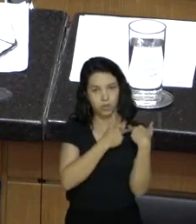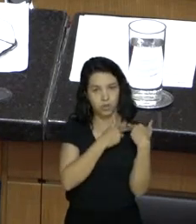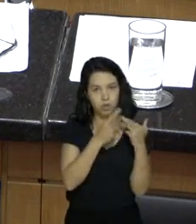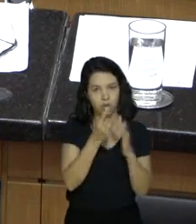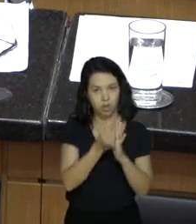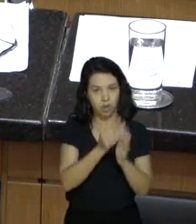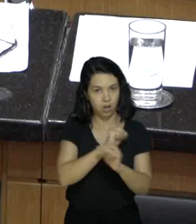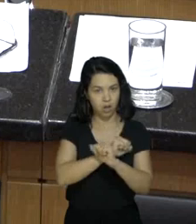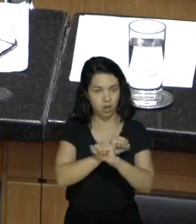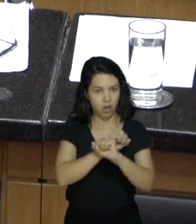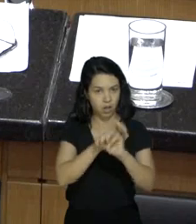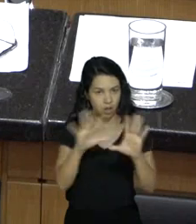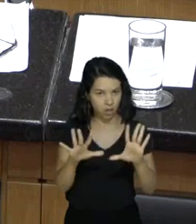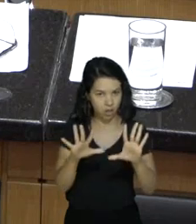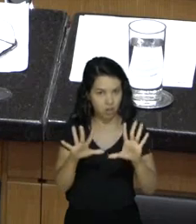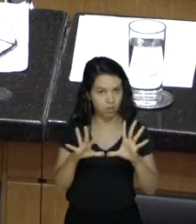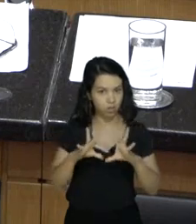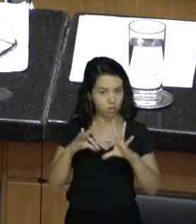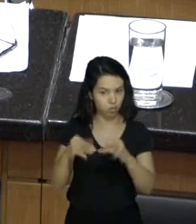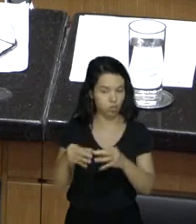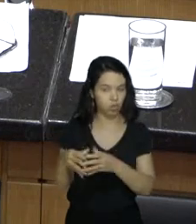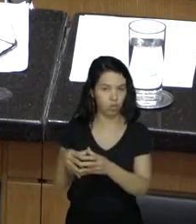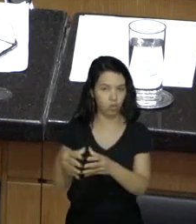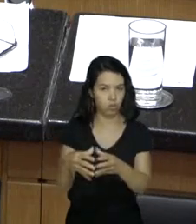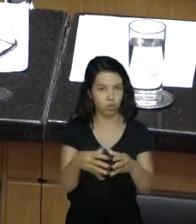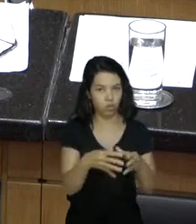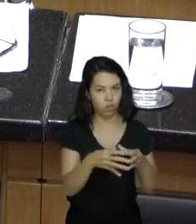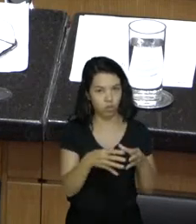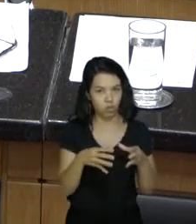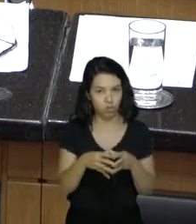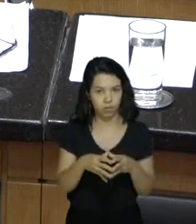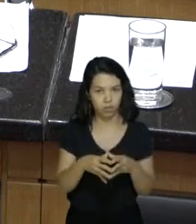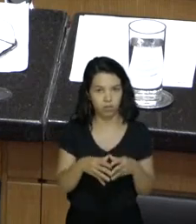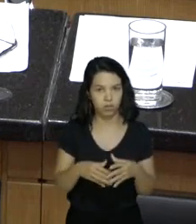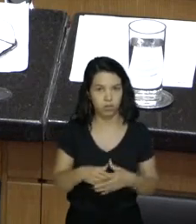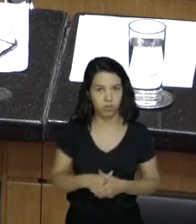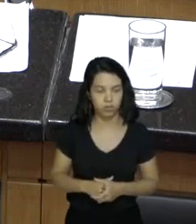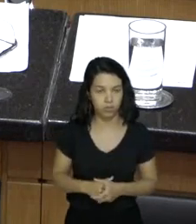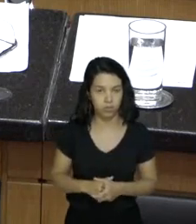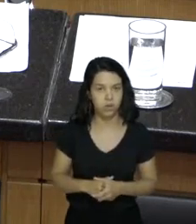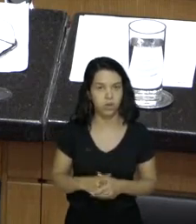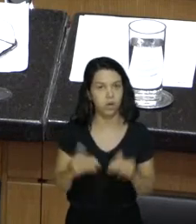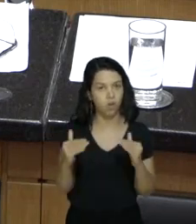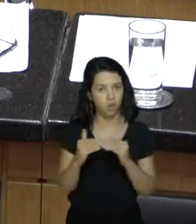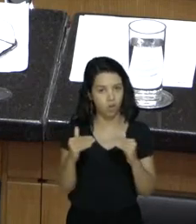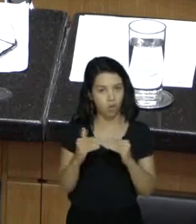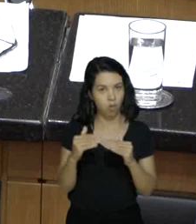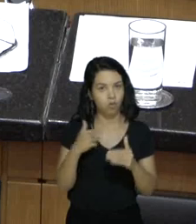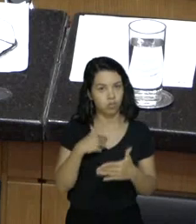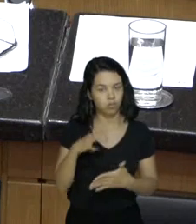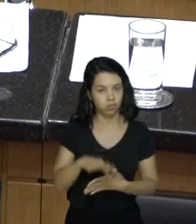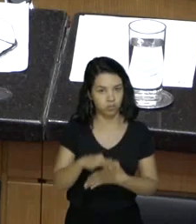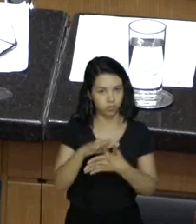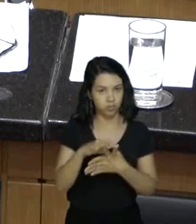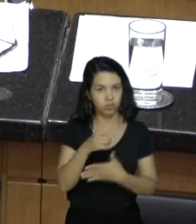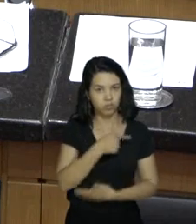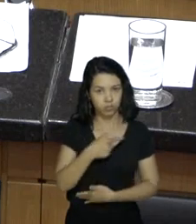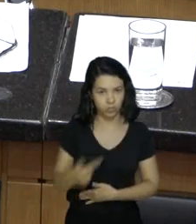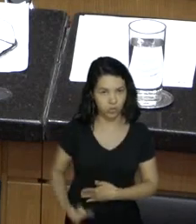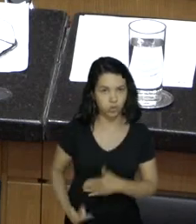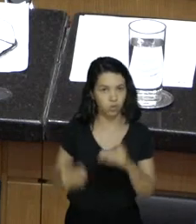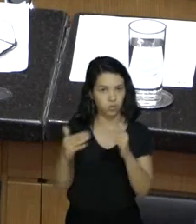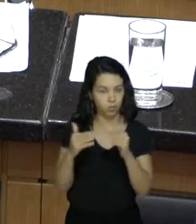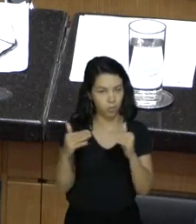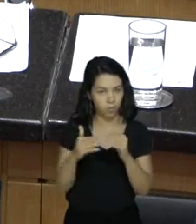e não tem exceção. Mas eu concordo, na condição de líder do PSDB, eu concordo com o líder do governo, o deputado